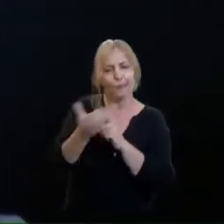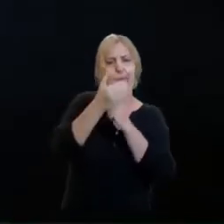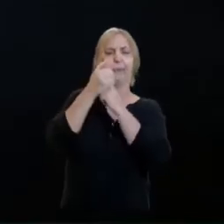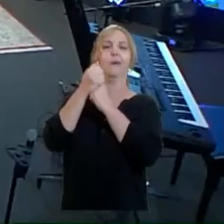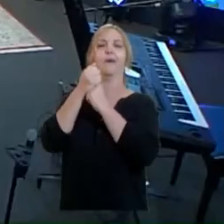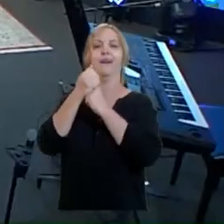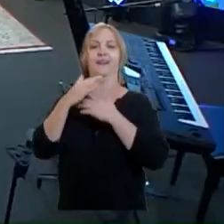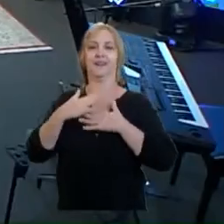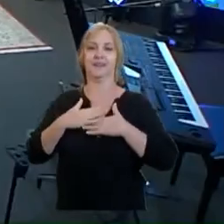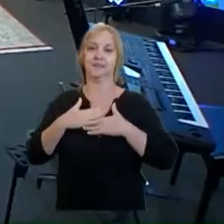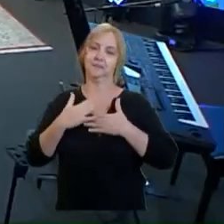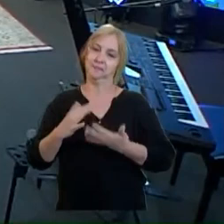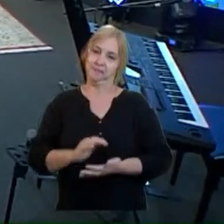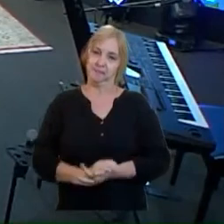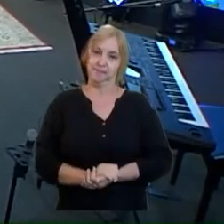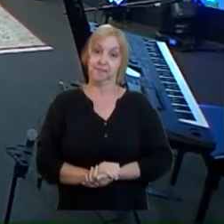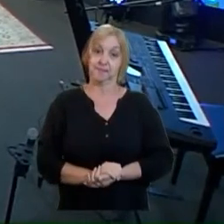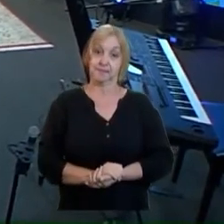acolheu.